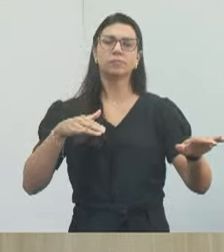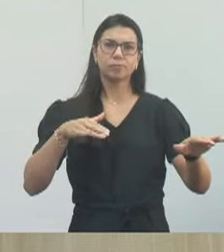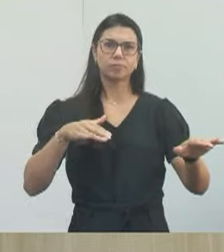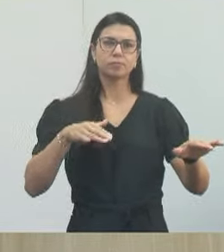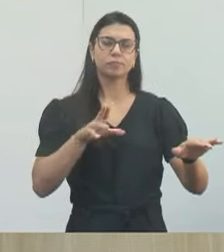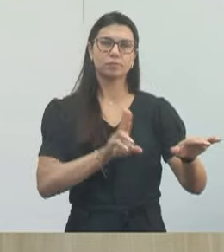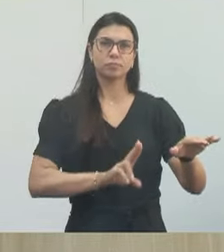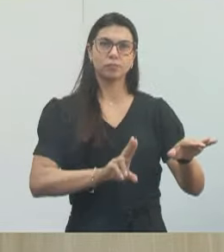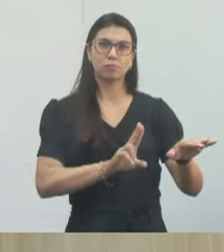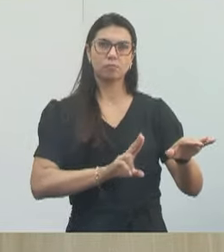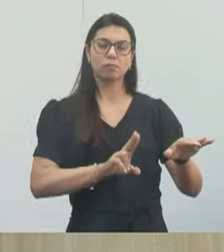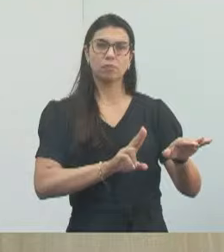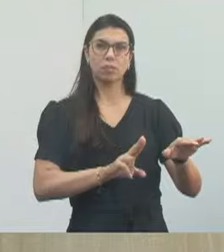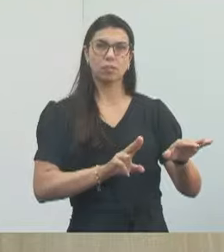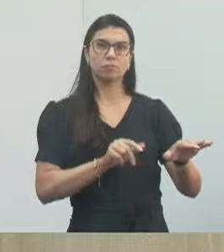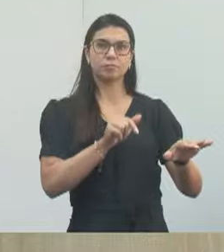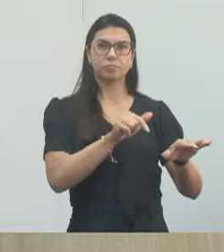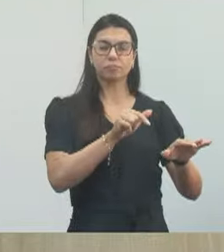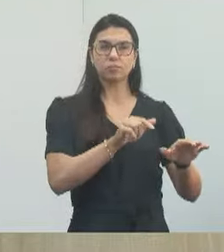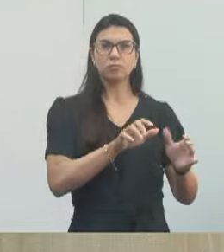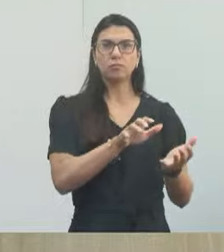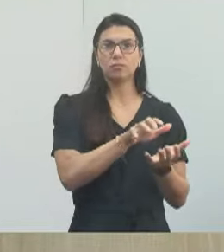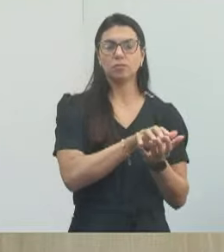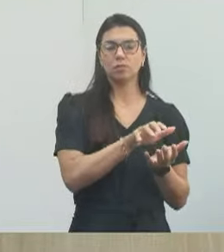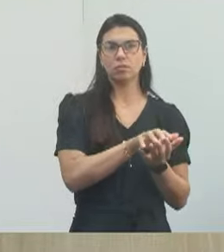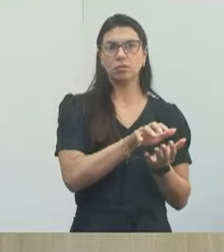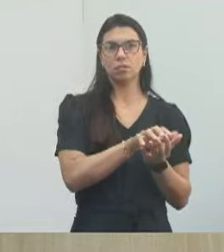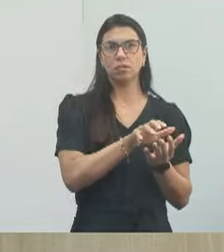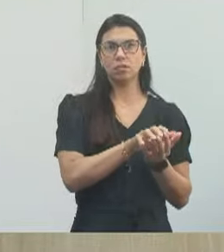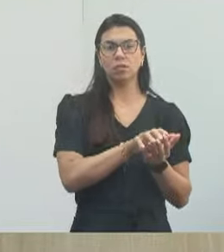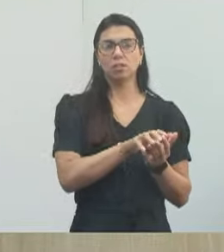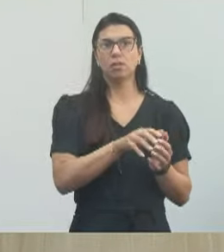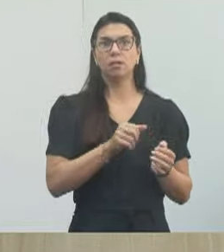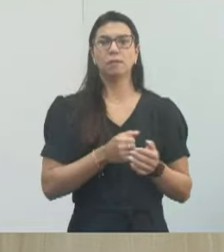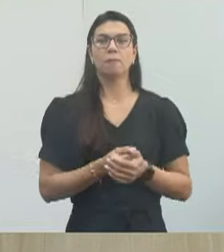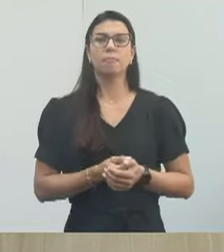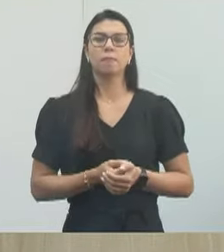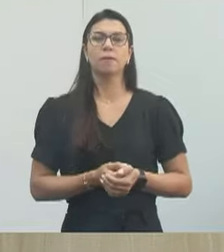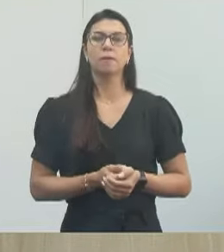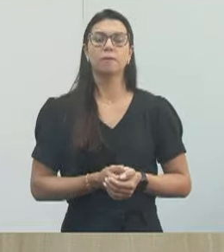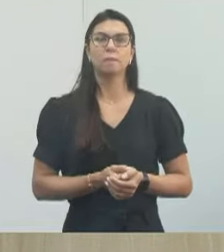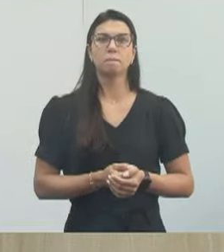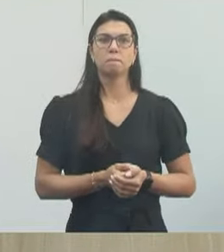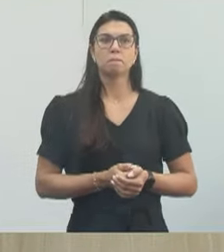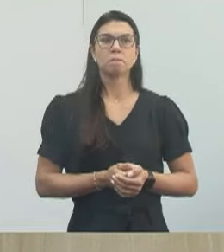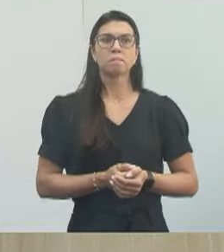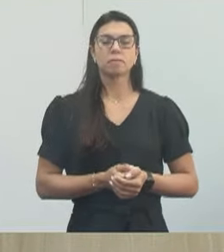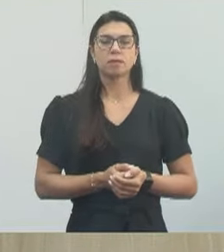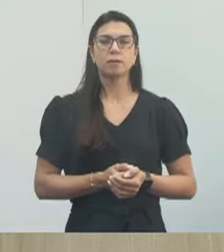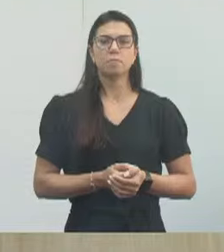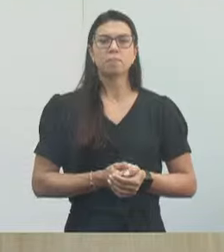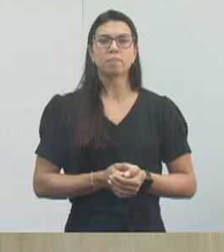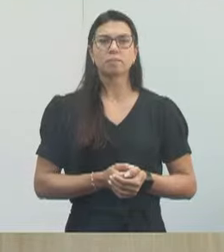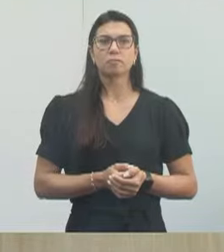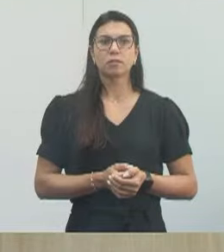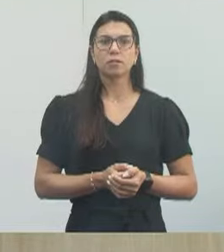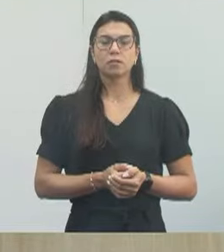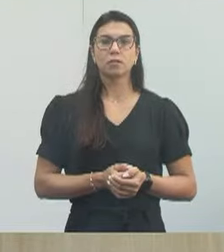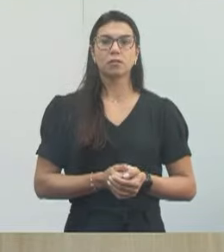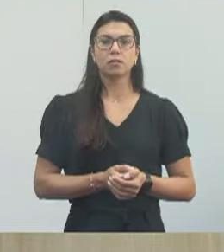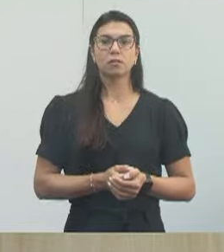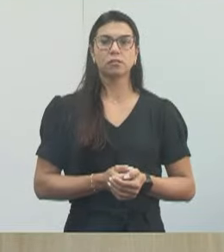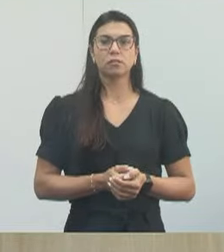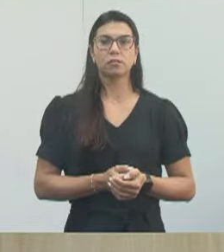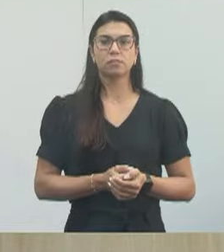utilizam saída em razão drástico congestionamento no trejo da cidade de jacar